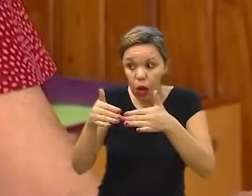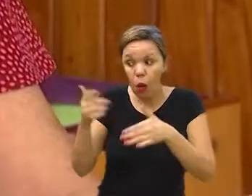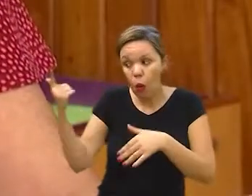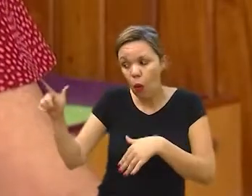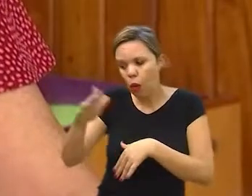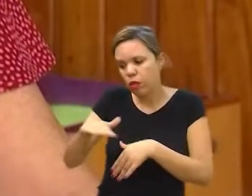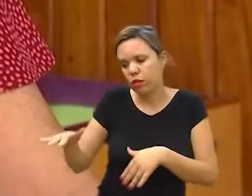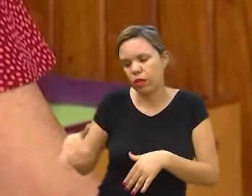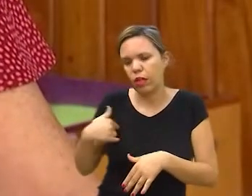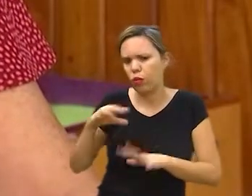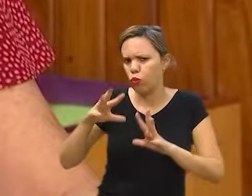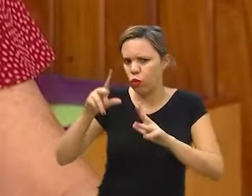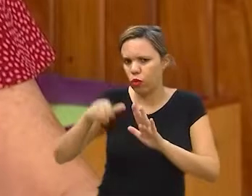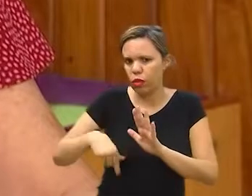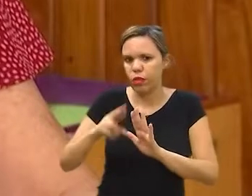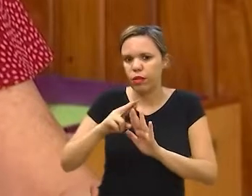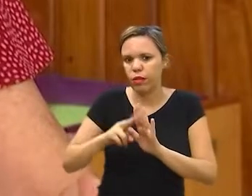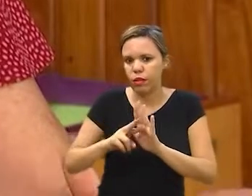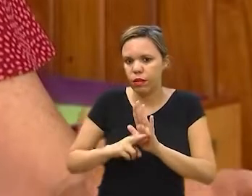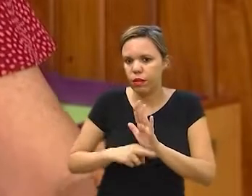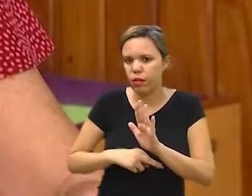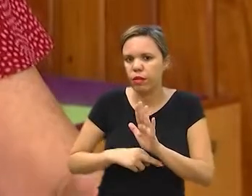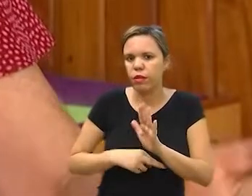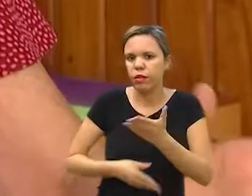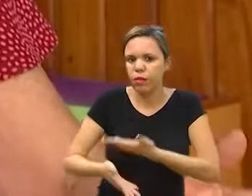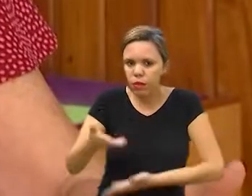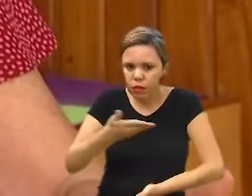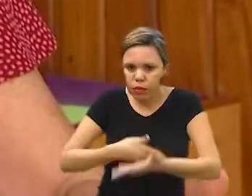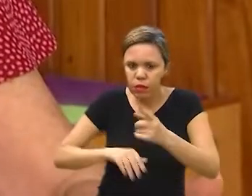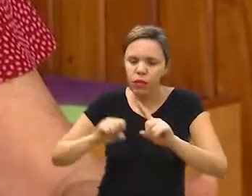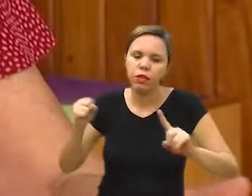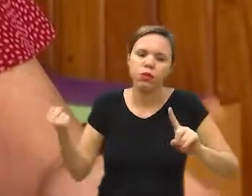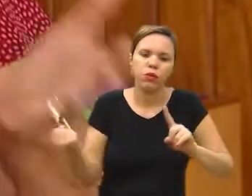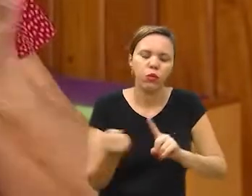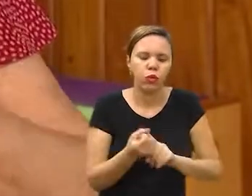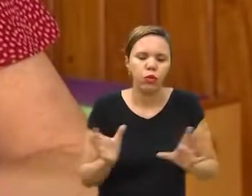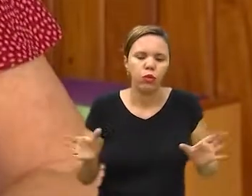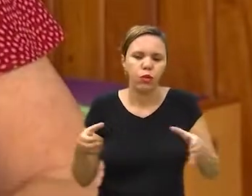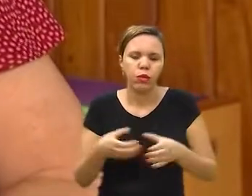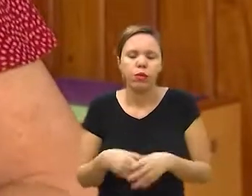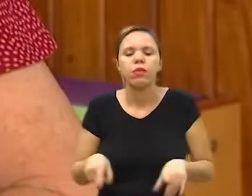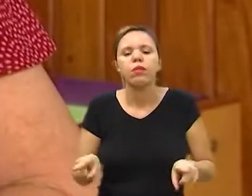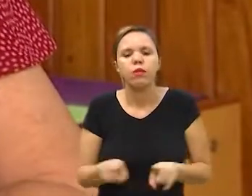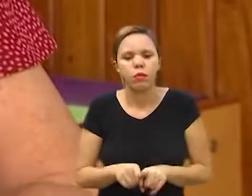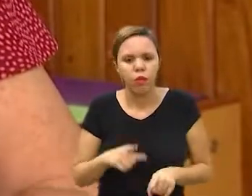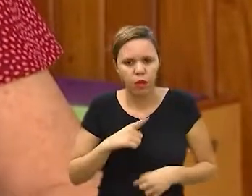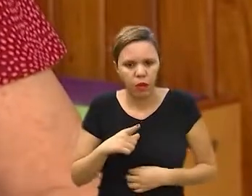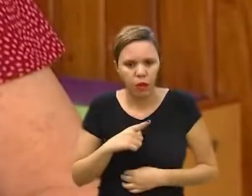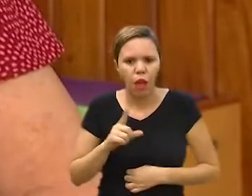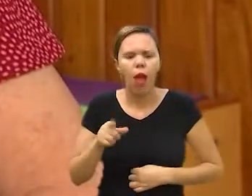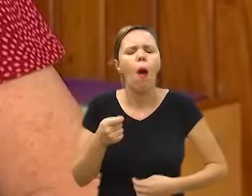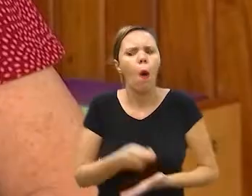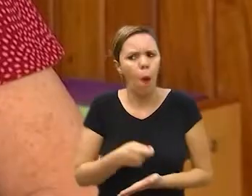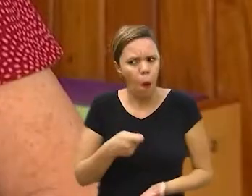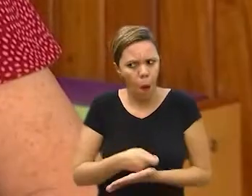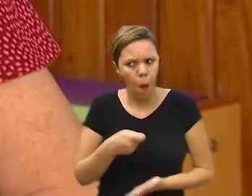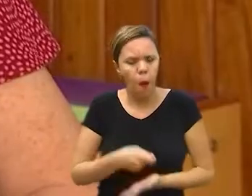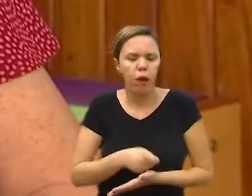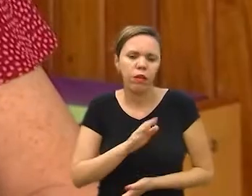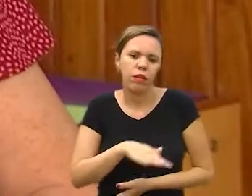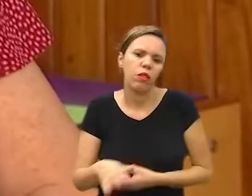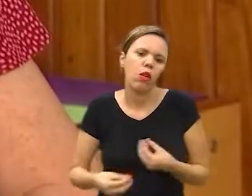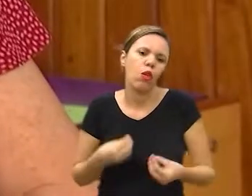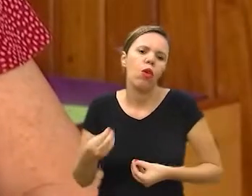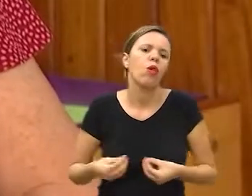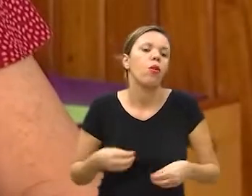outra criança. Tudo são regras de convívio social em um grupo. E tem isso e é cobrado da criança. Mas como é